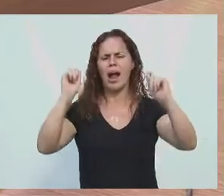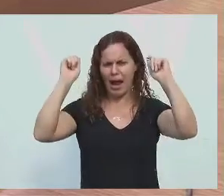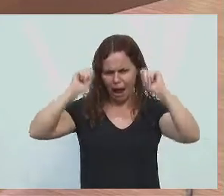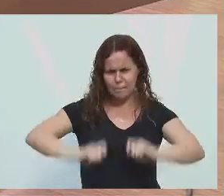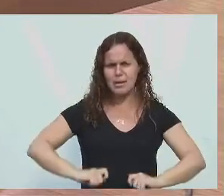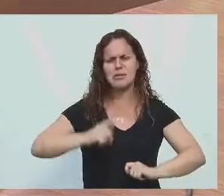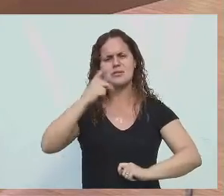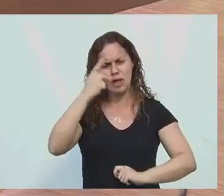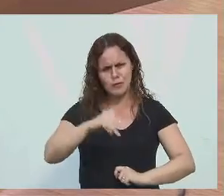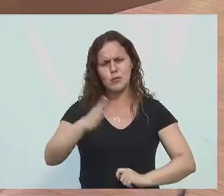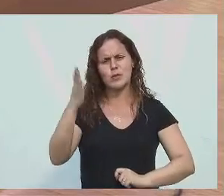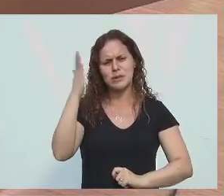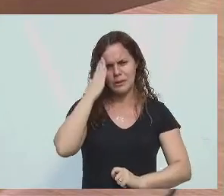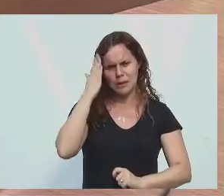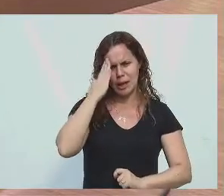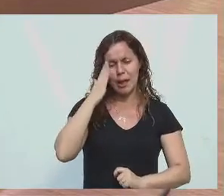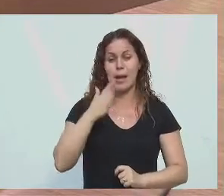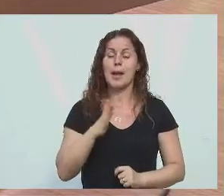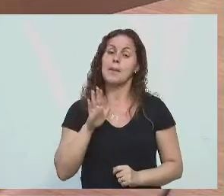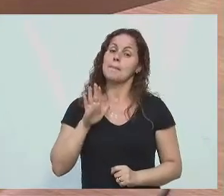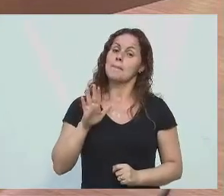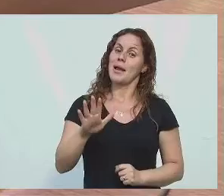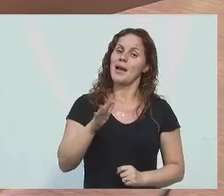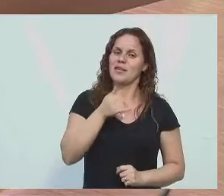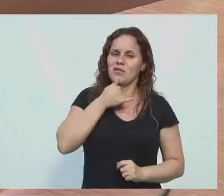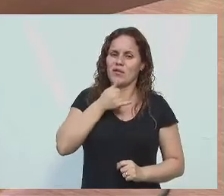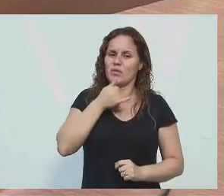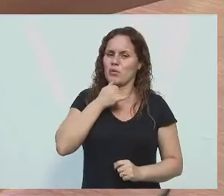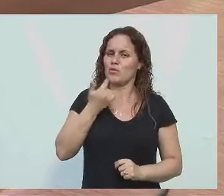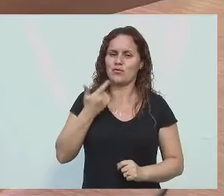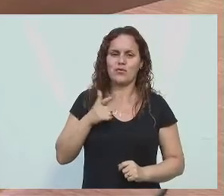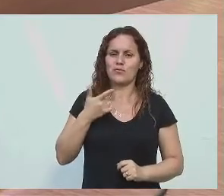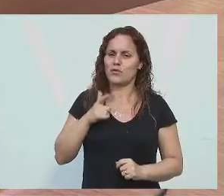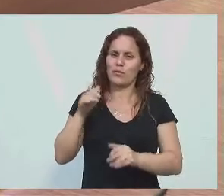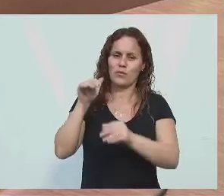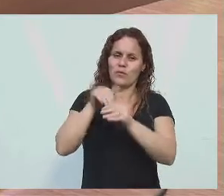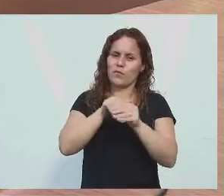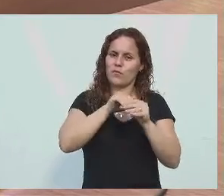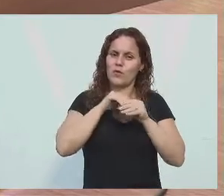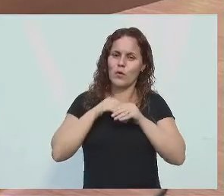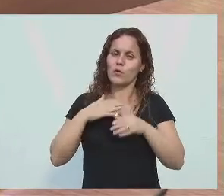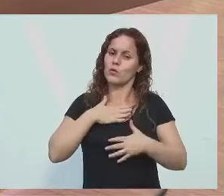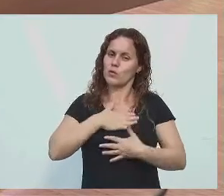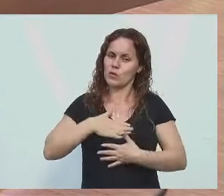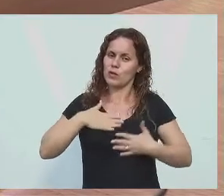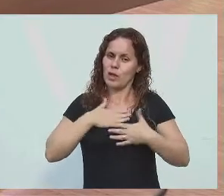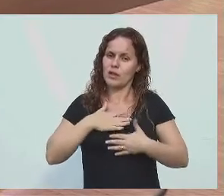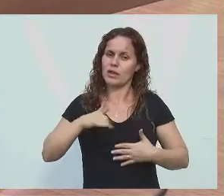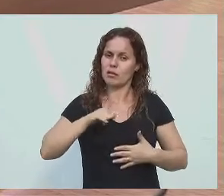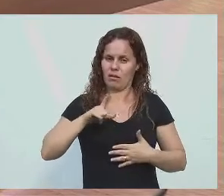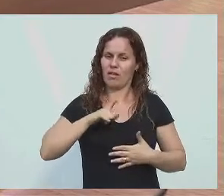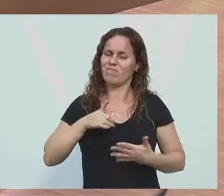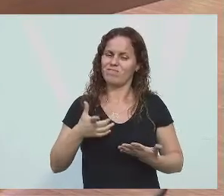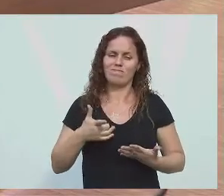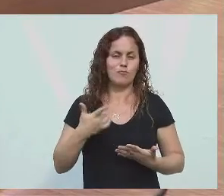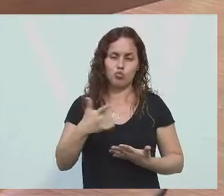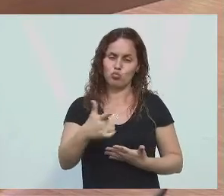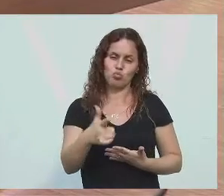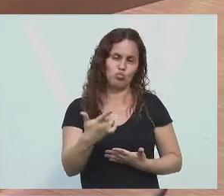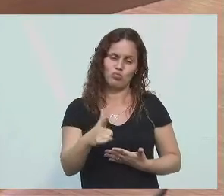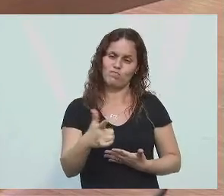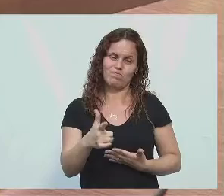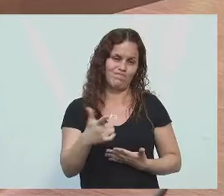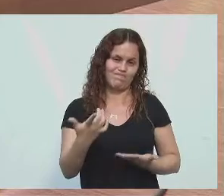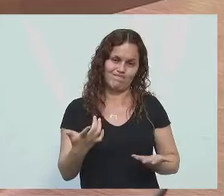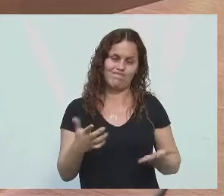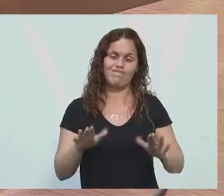capacidade, mas, infelizmente, nós não tivemos os votos que nós gostaríamos de ter nas urnas. E isso